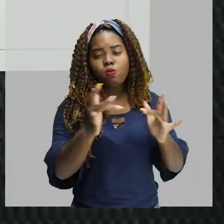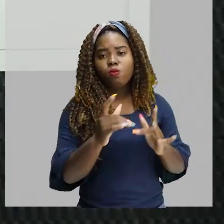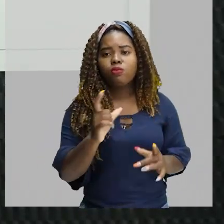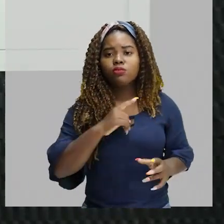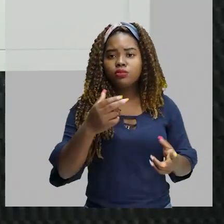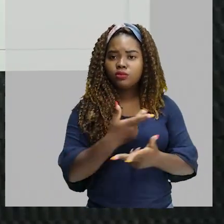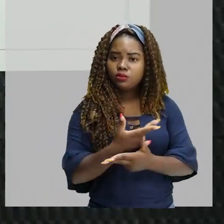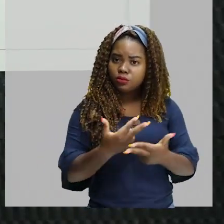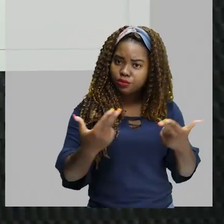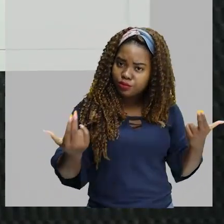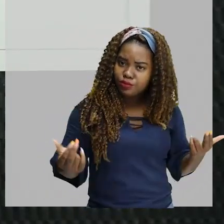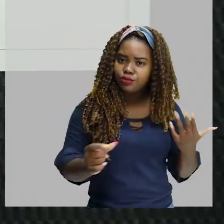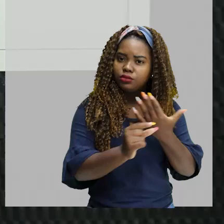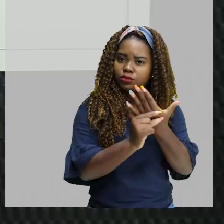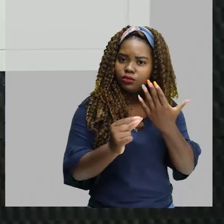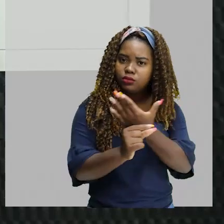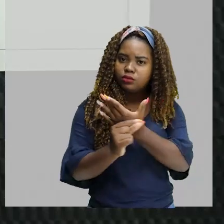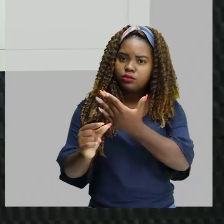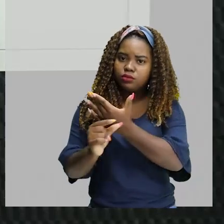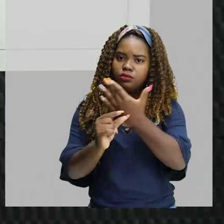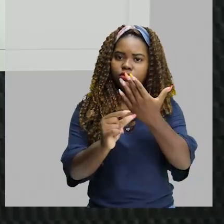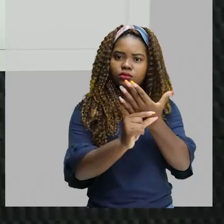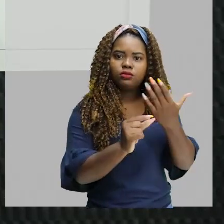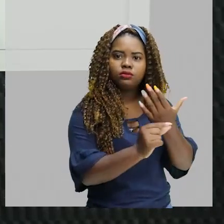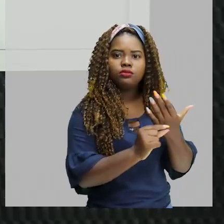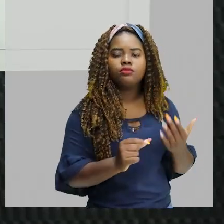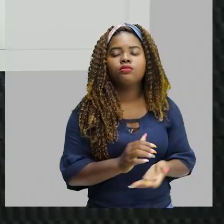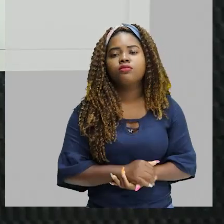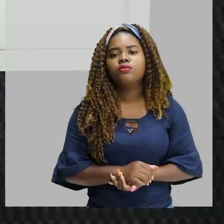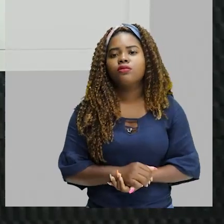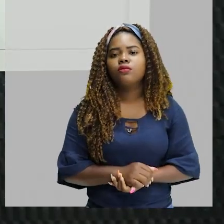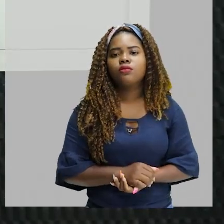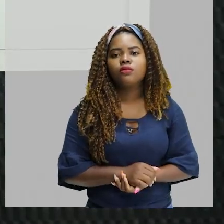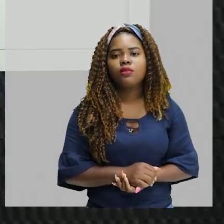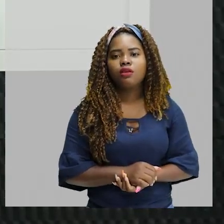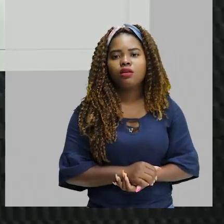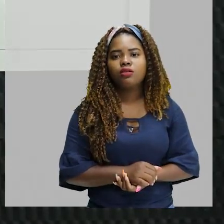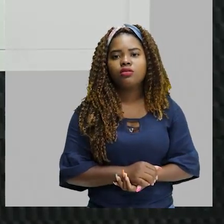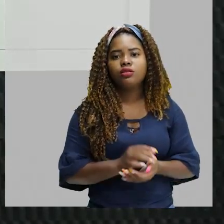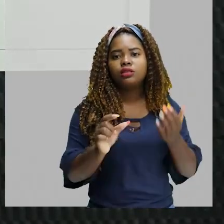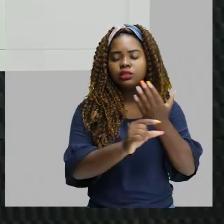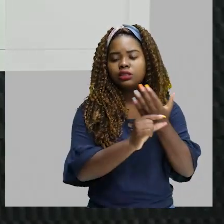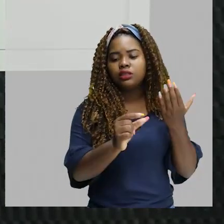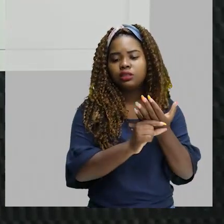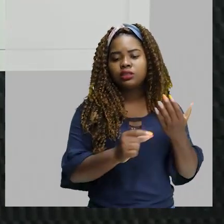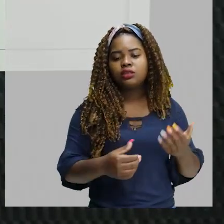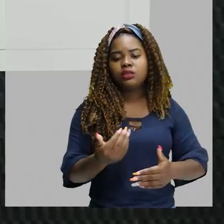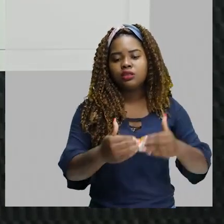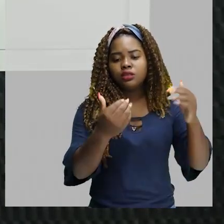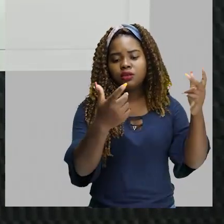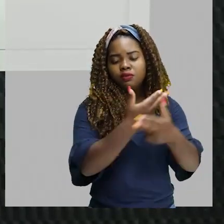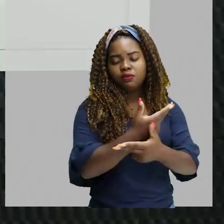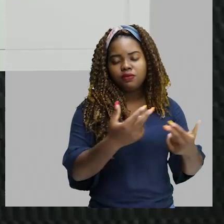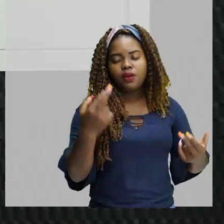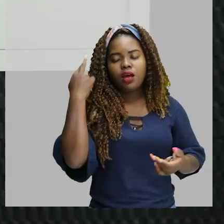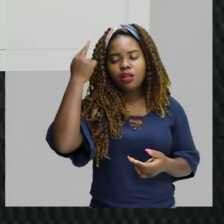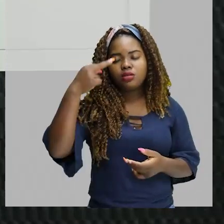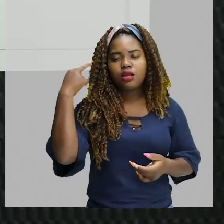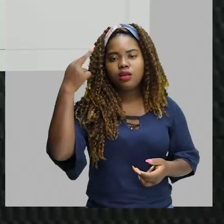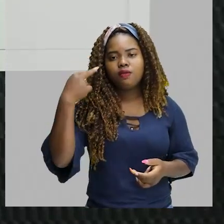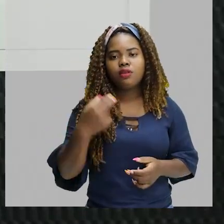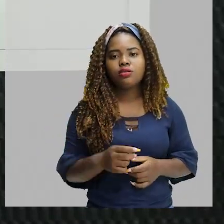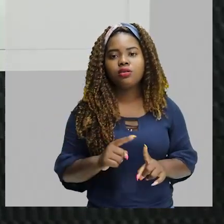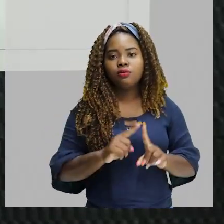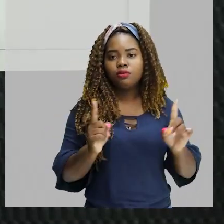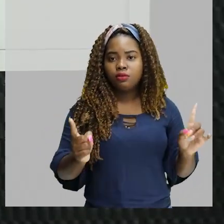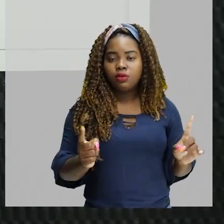temos aqui vários autores, tá? Esses autores vão desenvolver uma série de pensamentos, mas